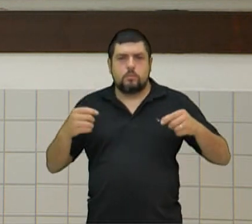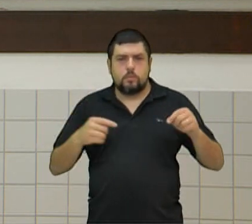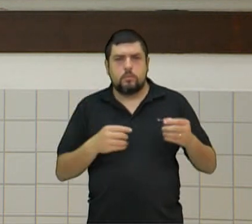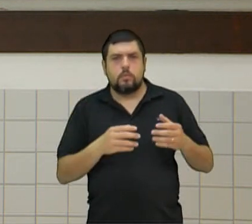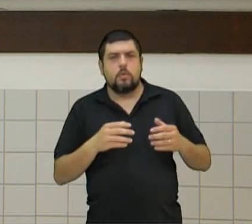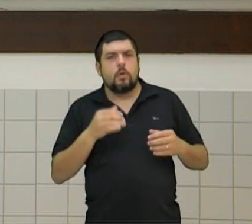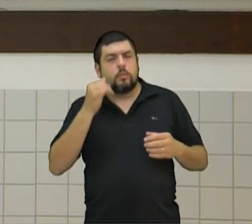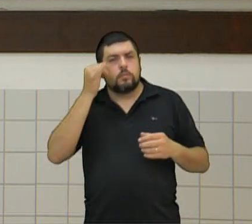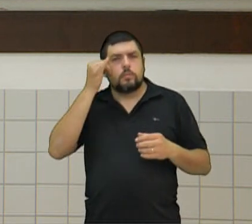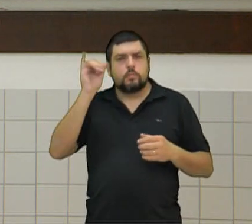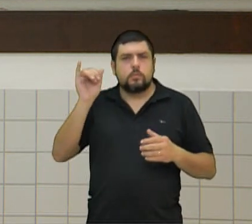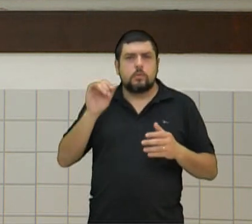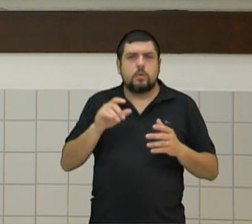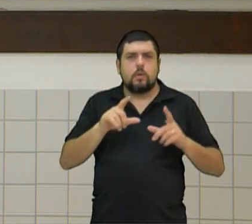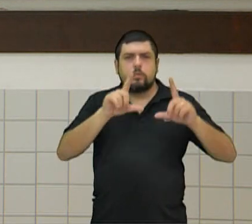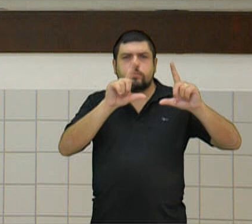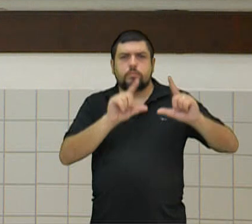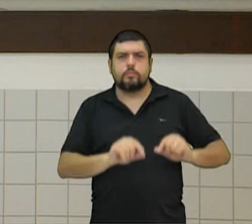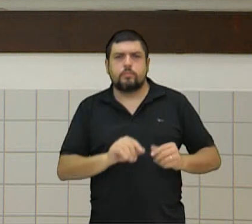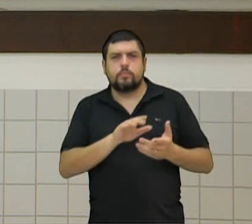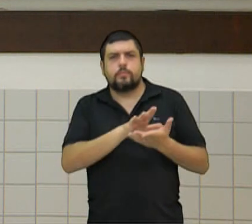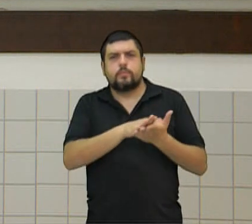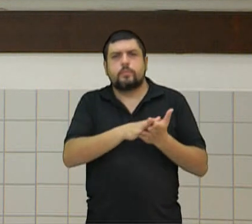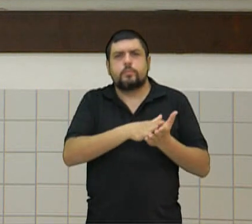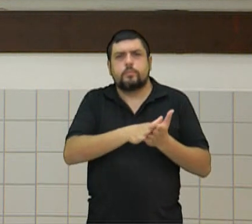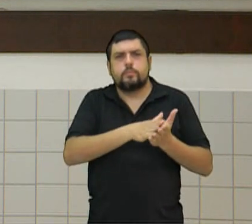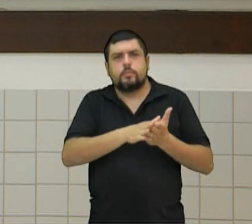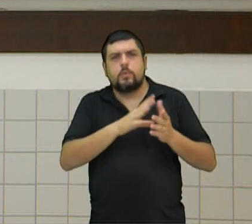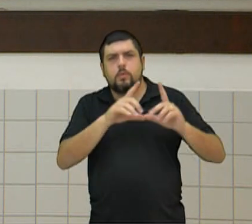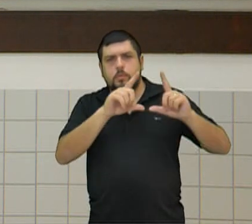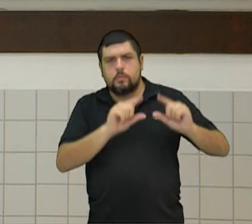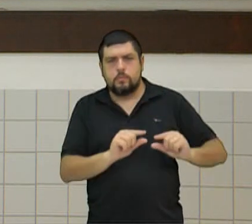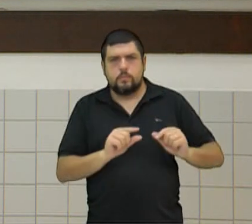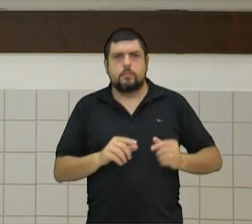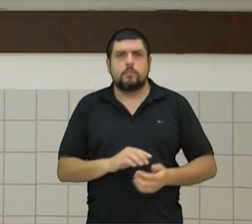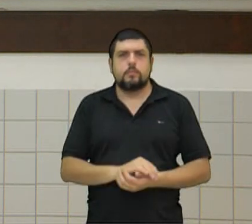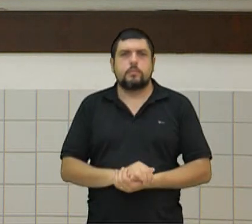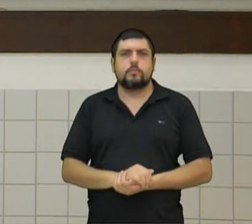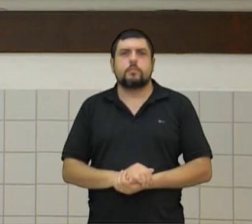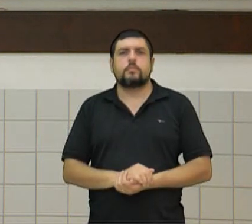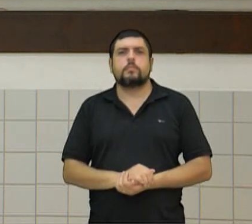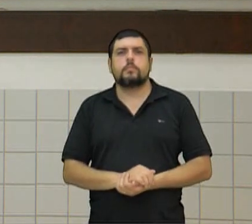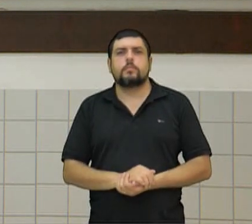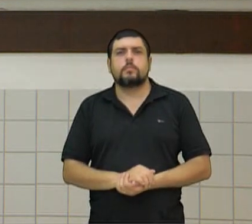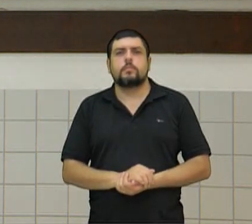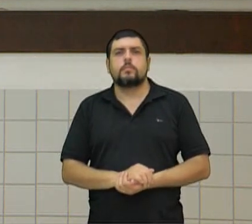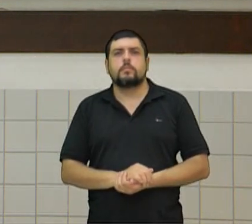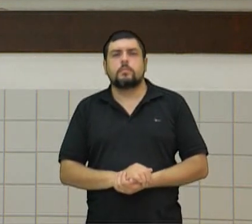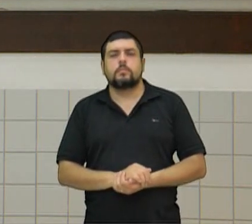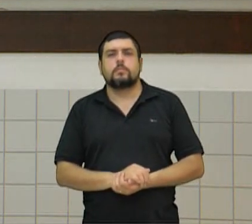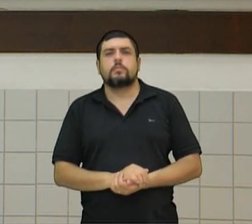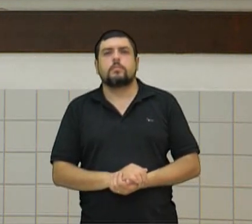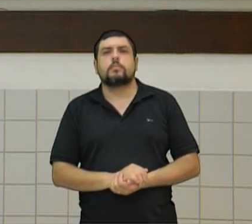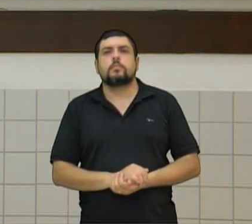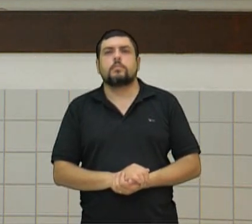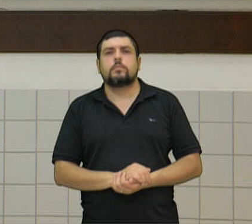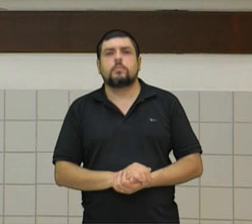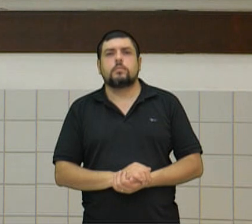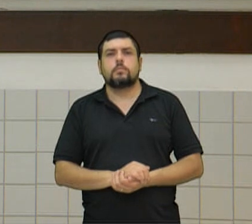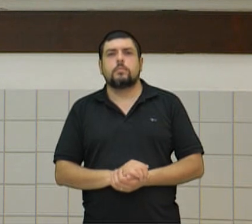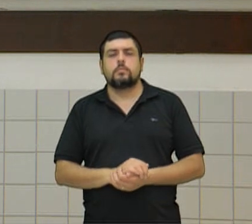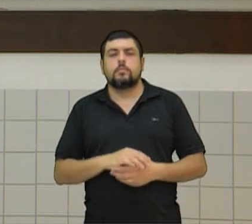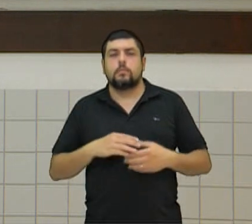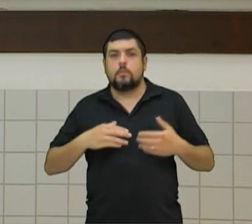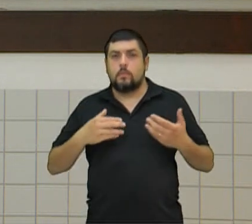atritos, esses poréns que a gente tem aqui, certo? Beleza? Então, com essa situação